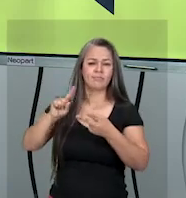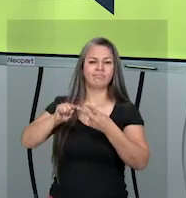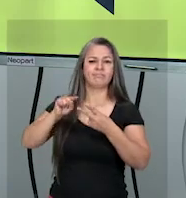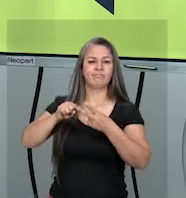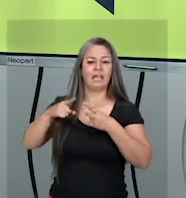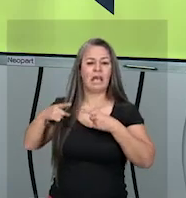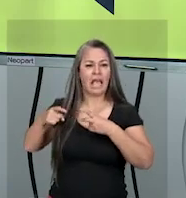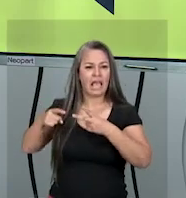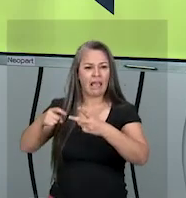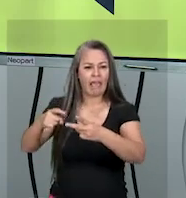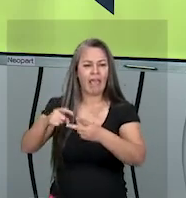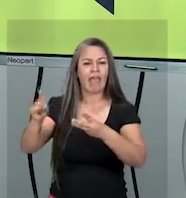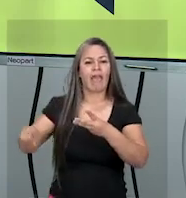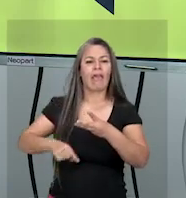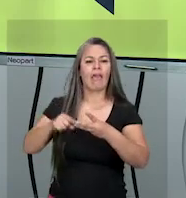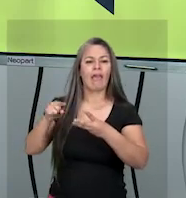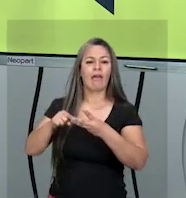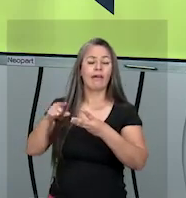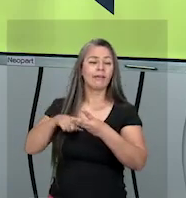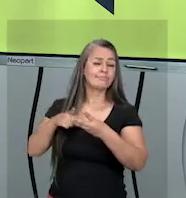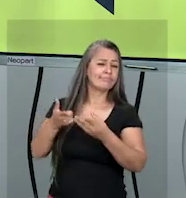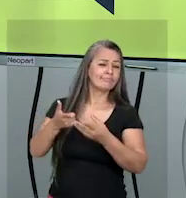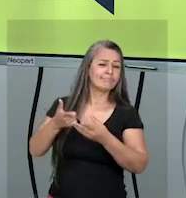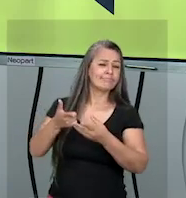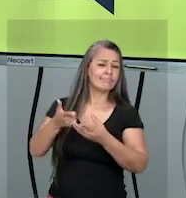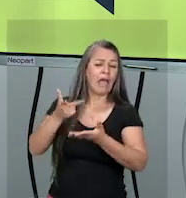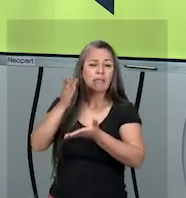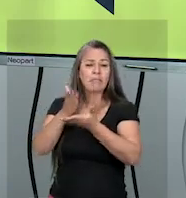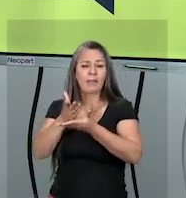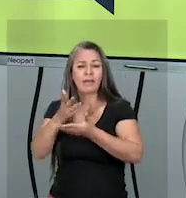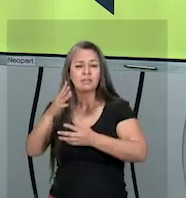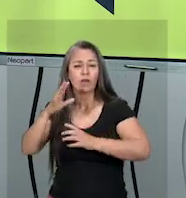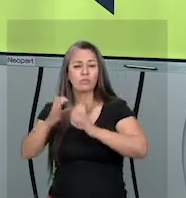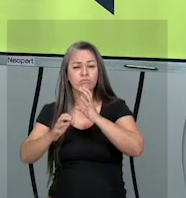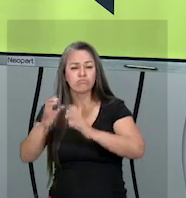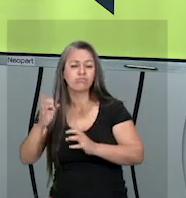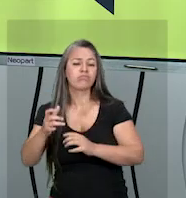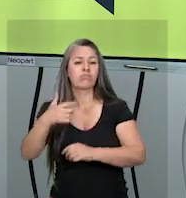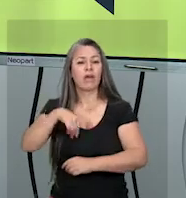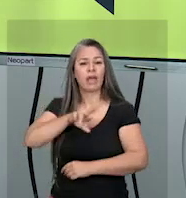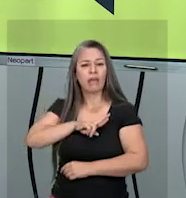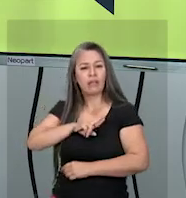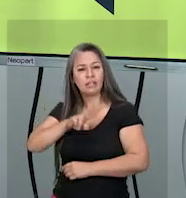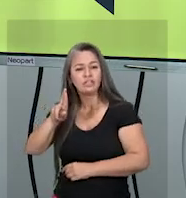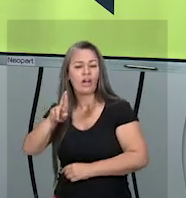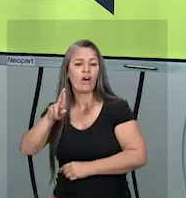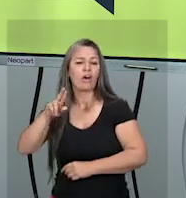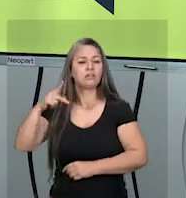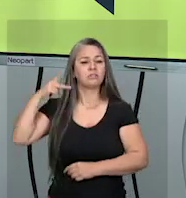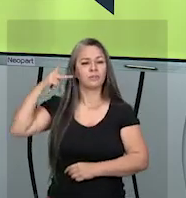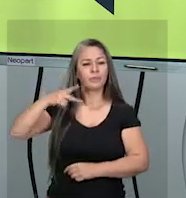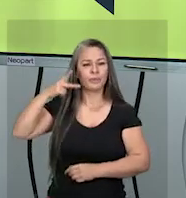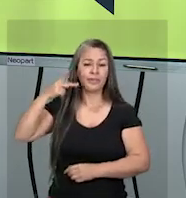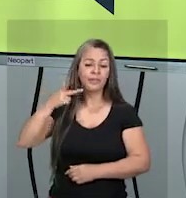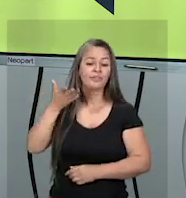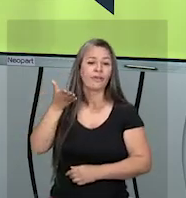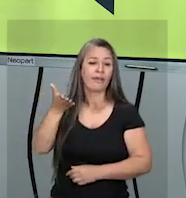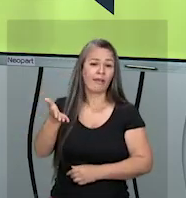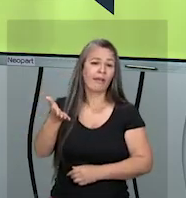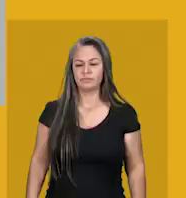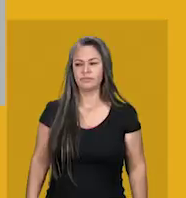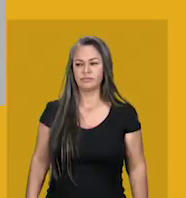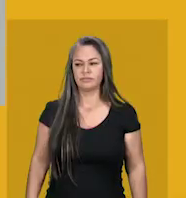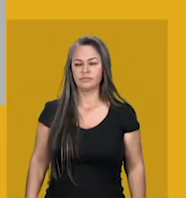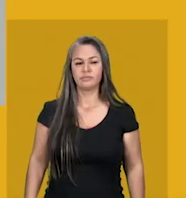religiosas, políticas, entre inúmeras situações. Infelizmente, o continente africano se destaca pela essa questão da pobreza,